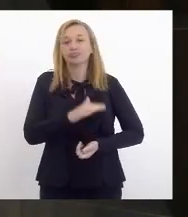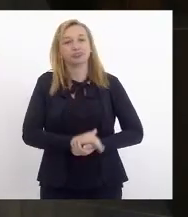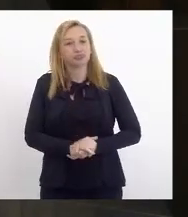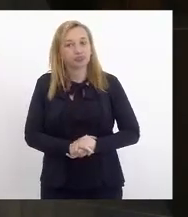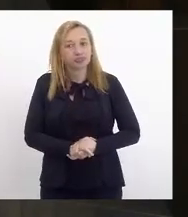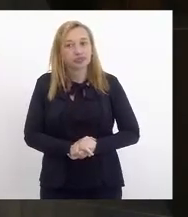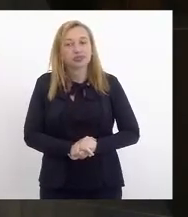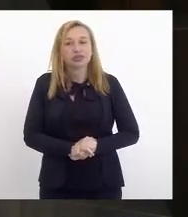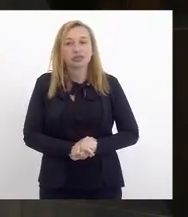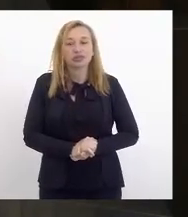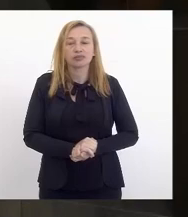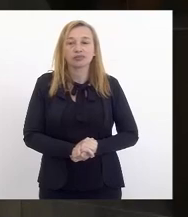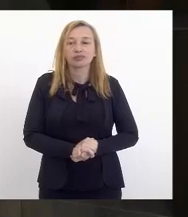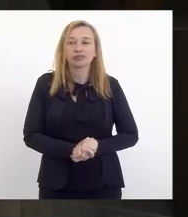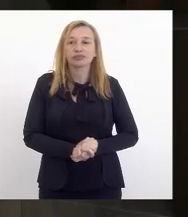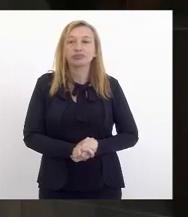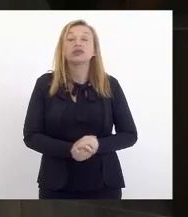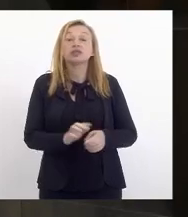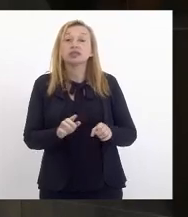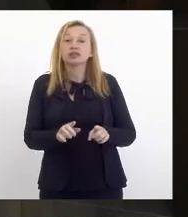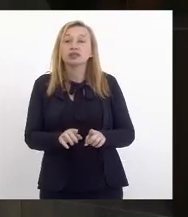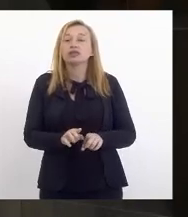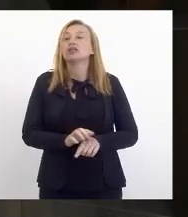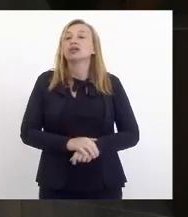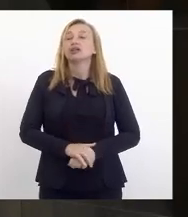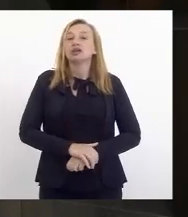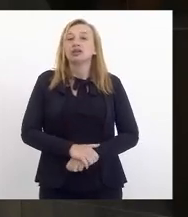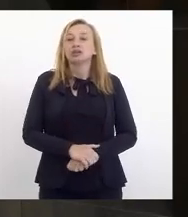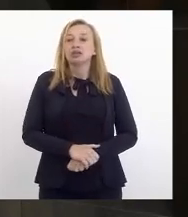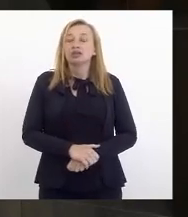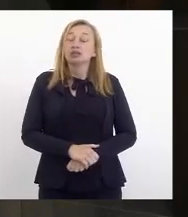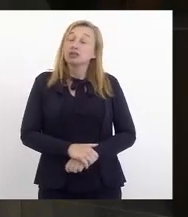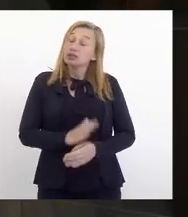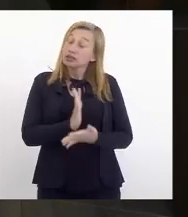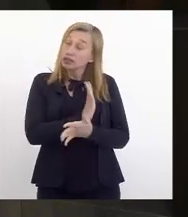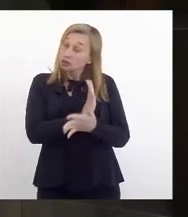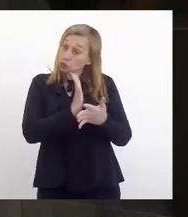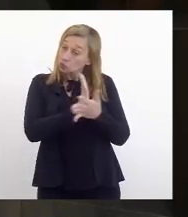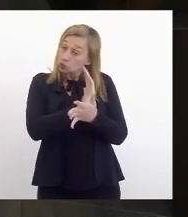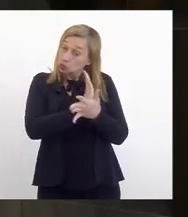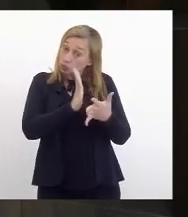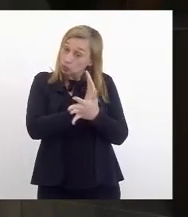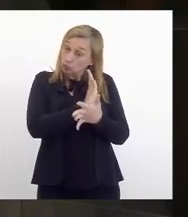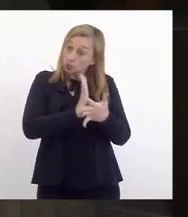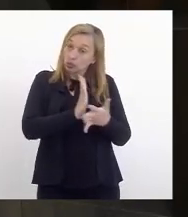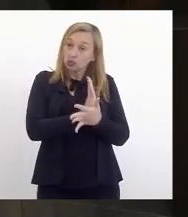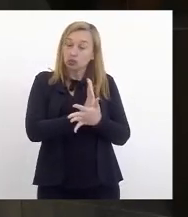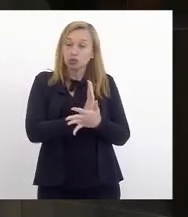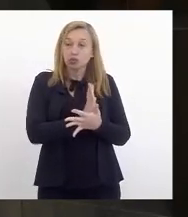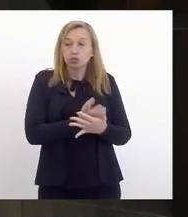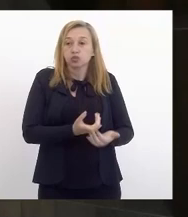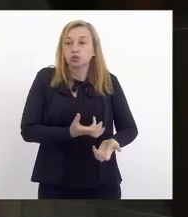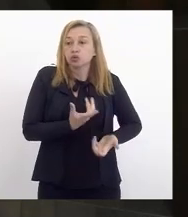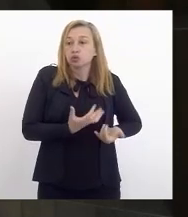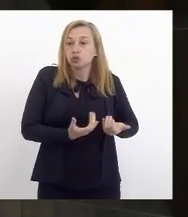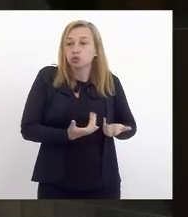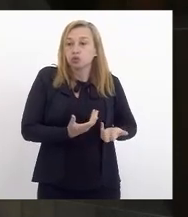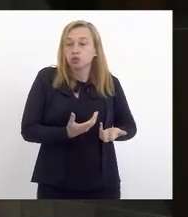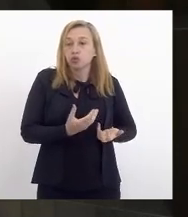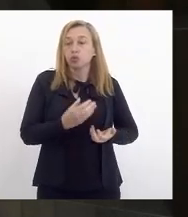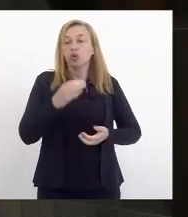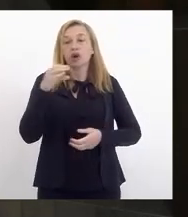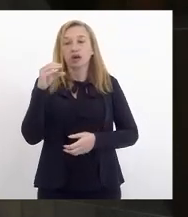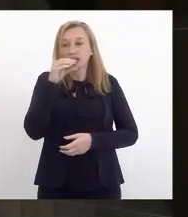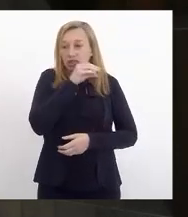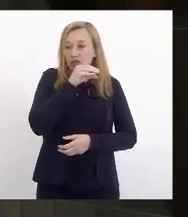para abastecer o forno e muitas vezes os aquecedores a gás.